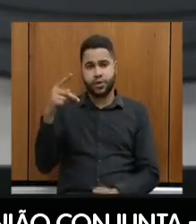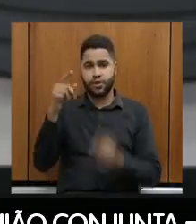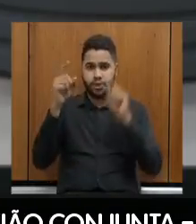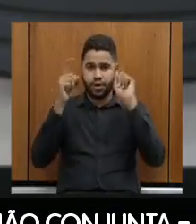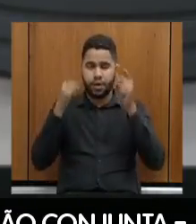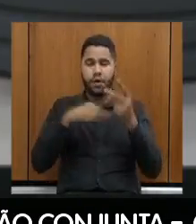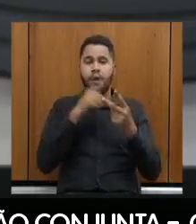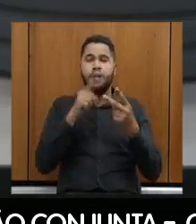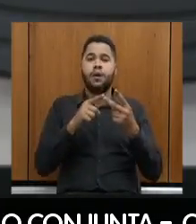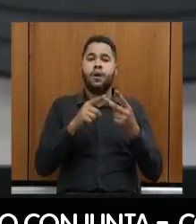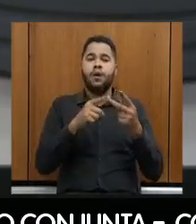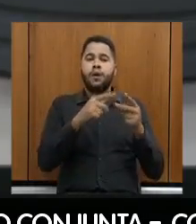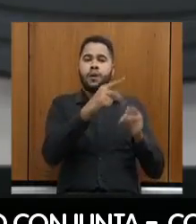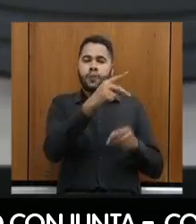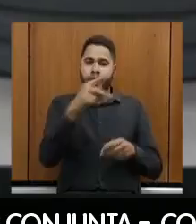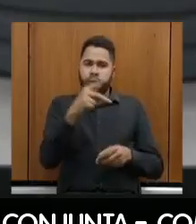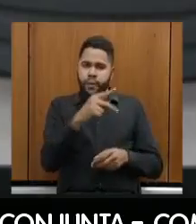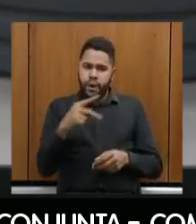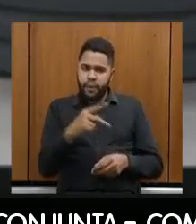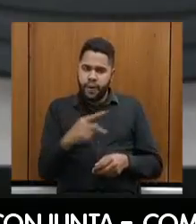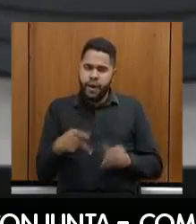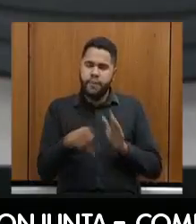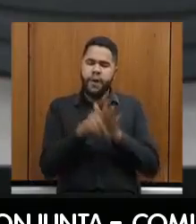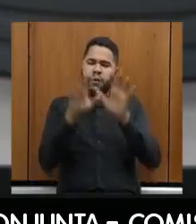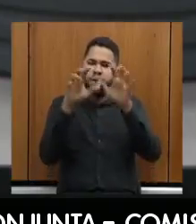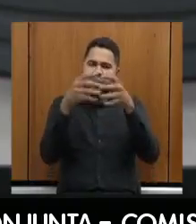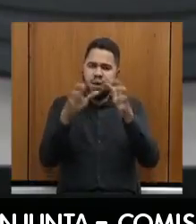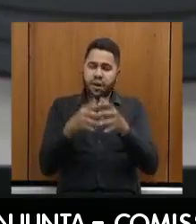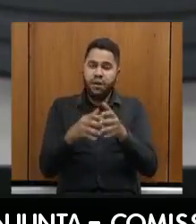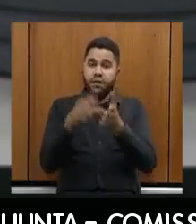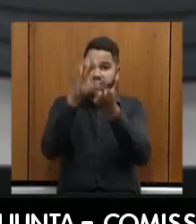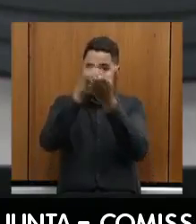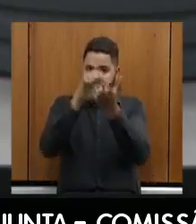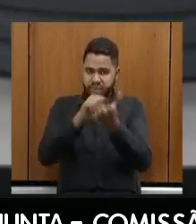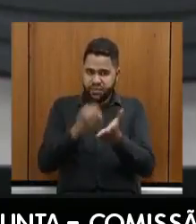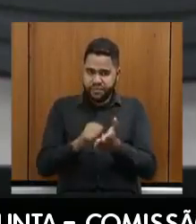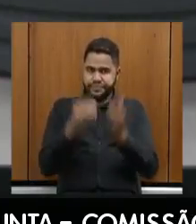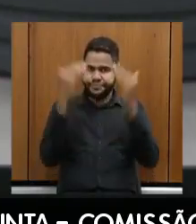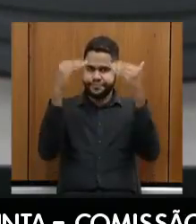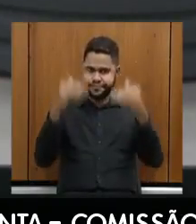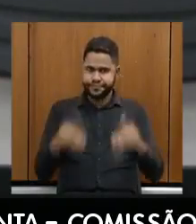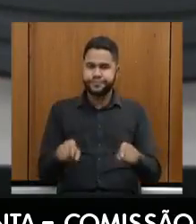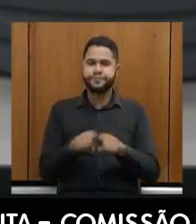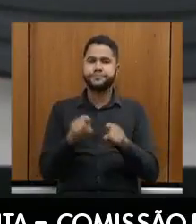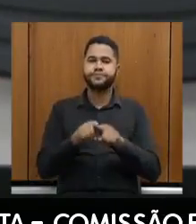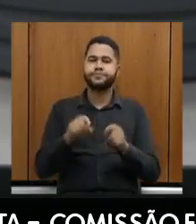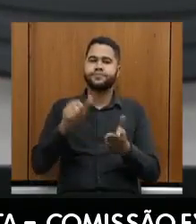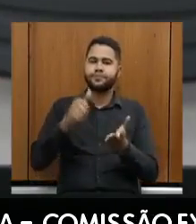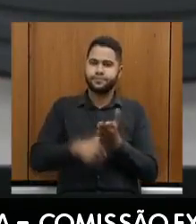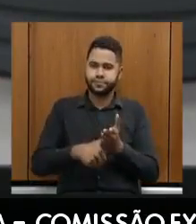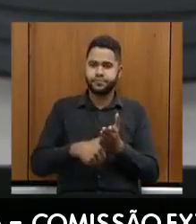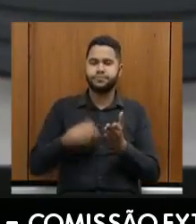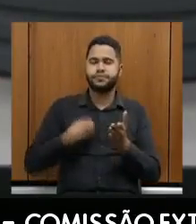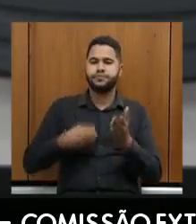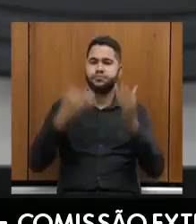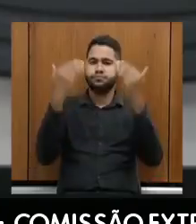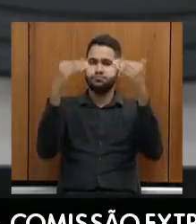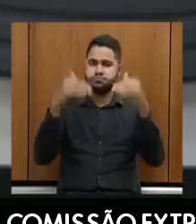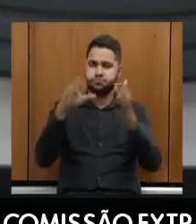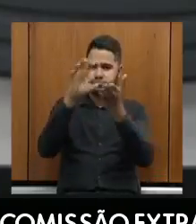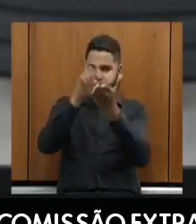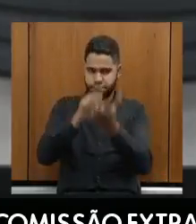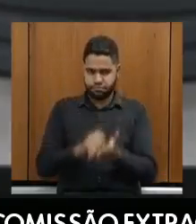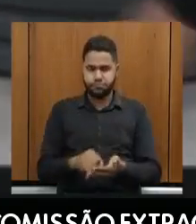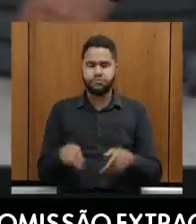Segundo, presidente das comissões participantes por ordem de inscrição. Membros das comissões participantes por ordem de inscrição.